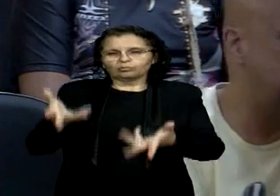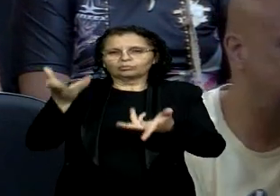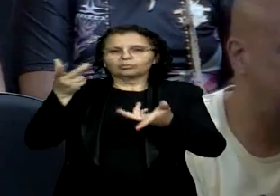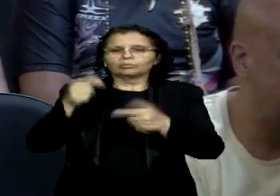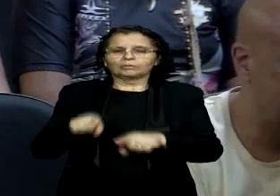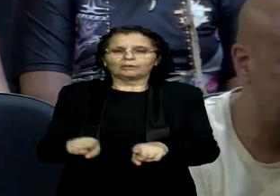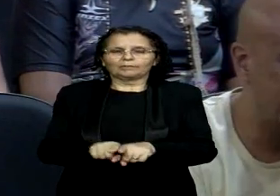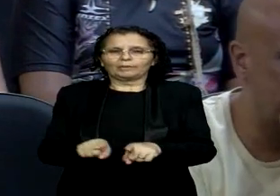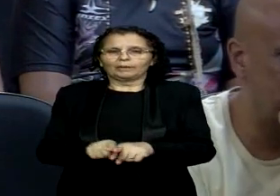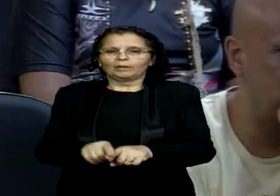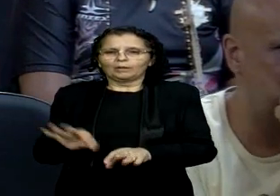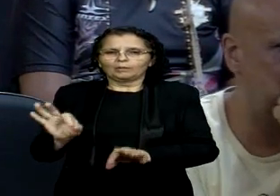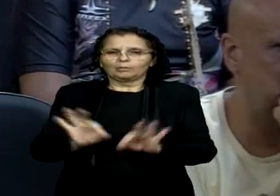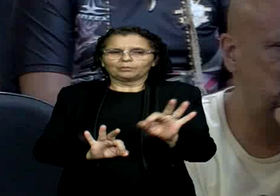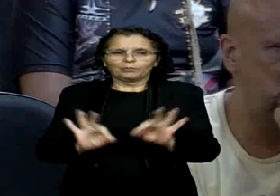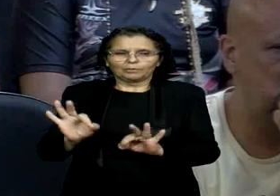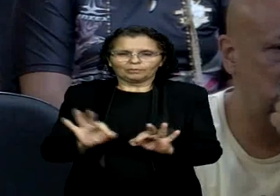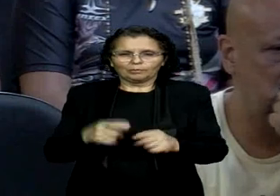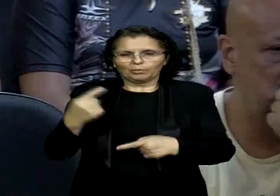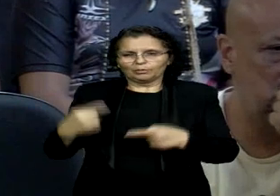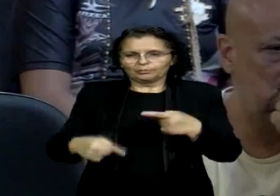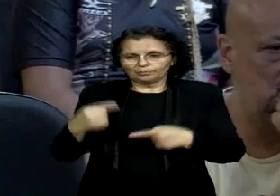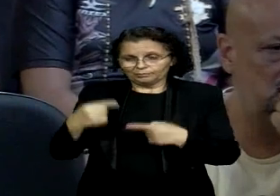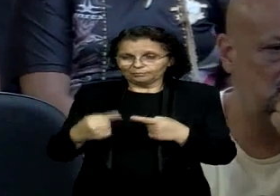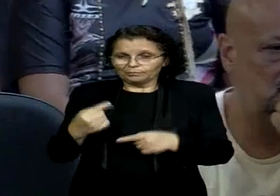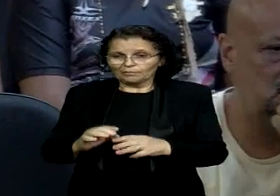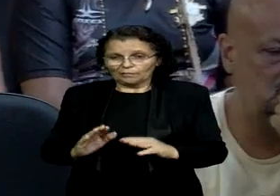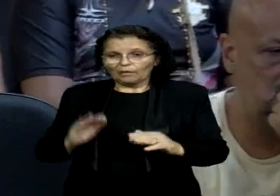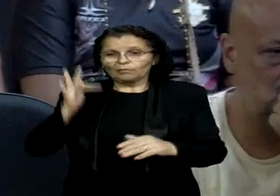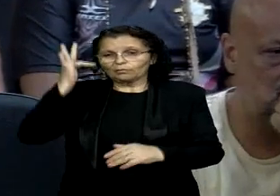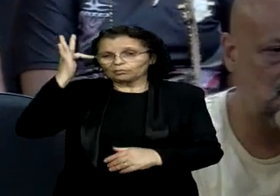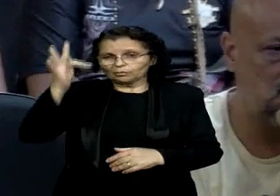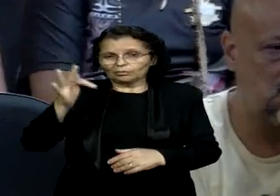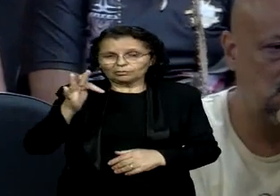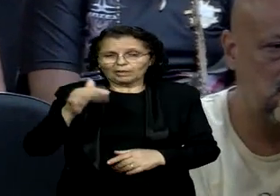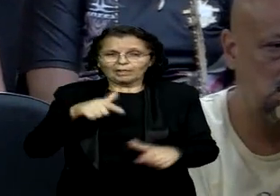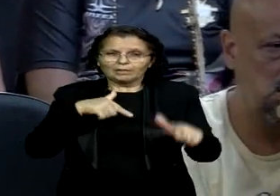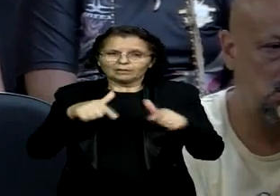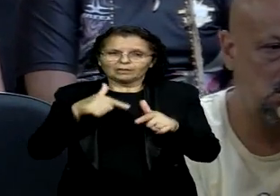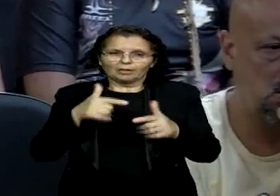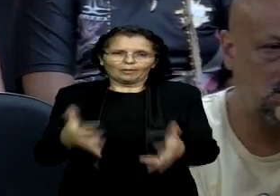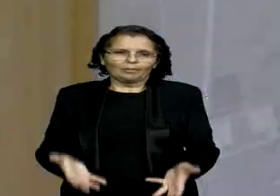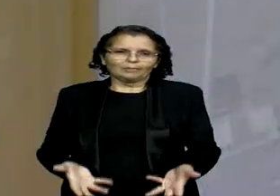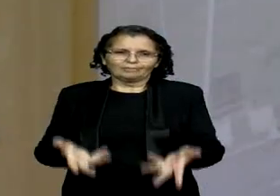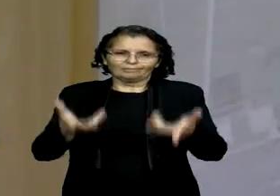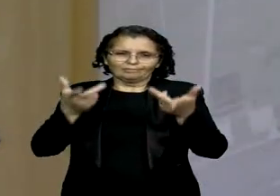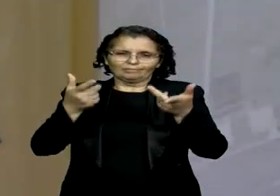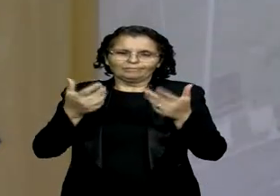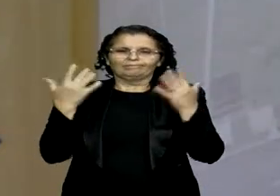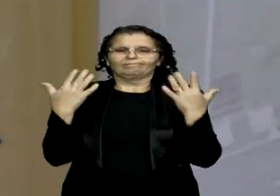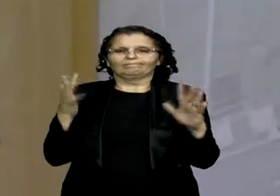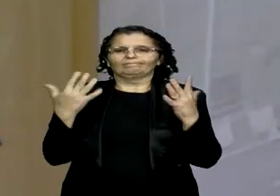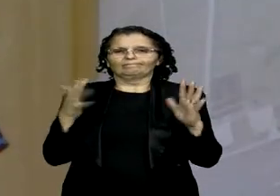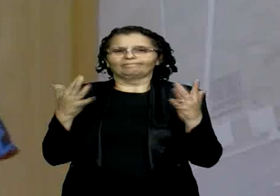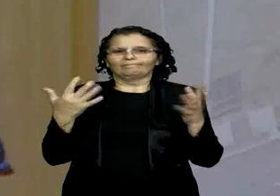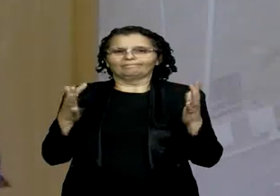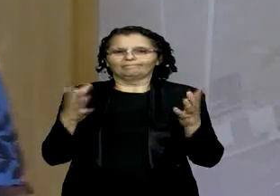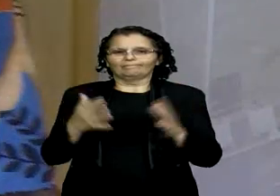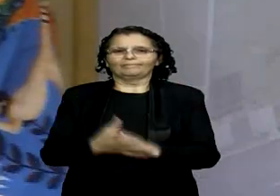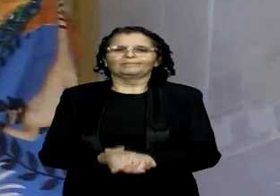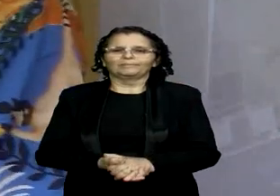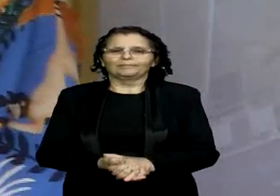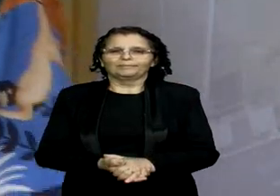futuros projetos e políticas públicas que virão. Seu trabalho é fundamental para a nossa cidade. Parabéns.